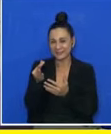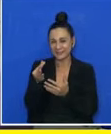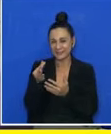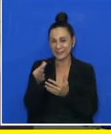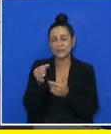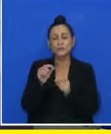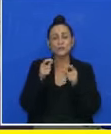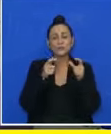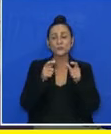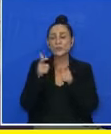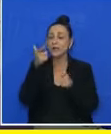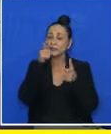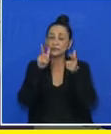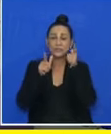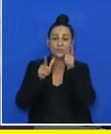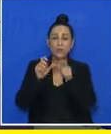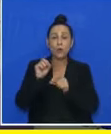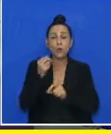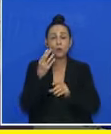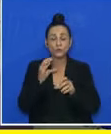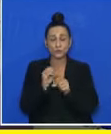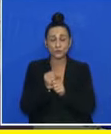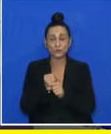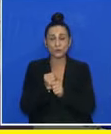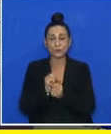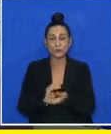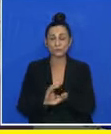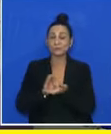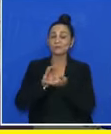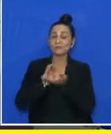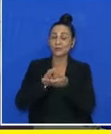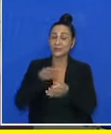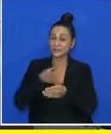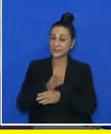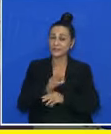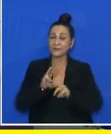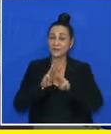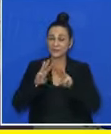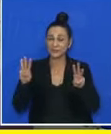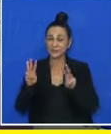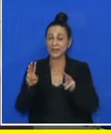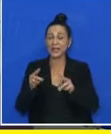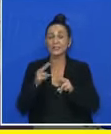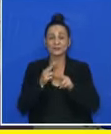Você poderá saber de onde são as apostas vencedoras ou seu prêmio está acumulado acessando a